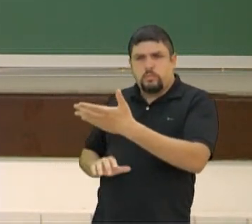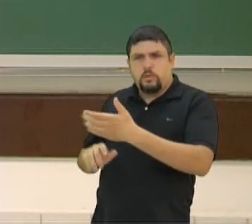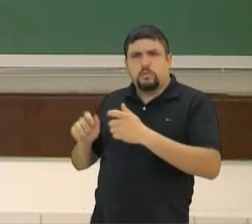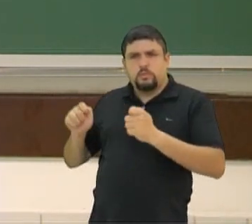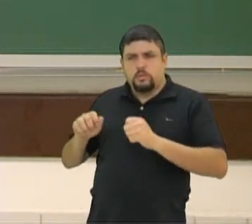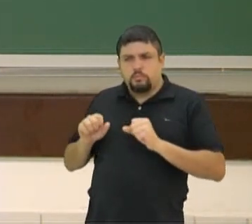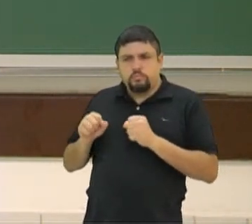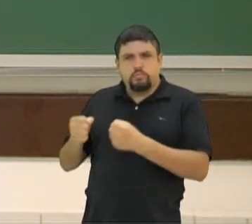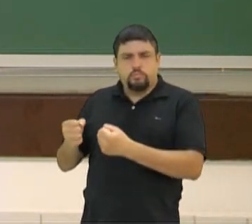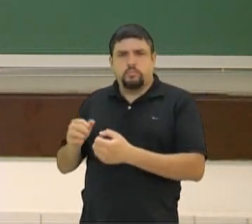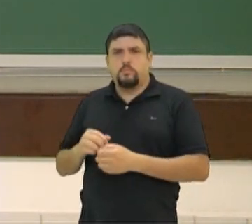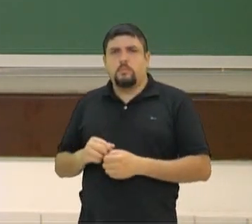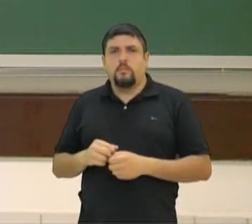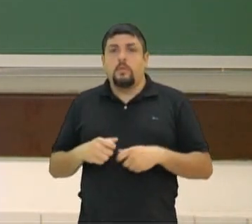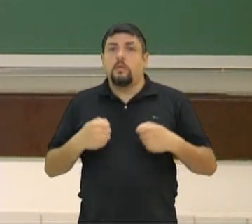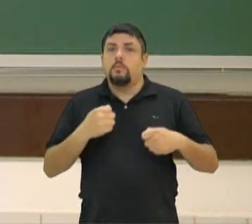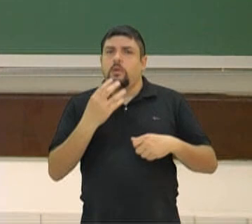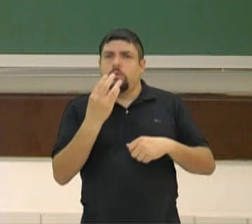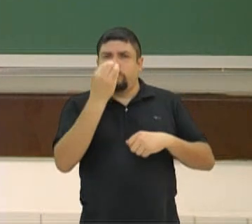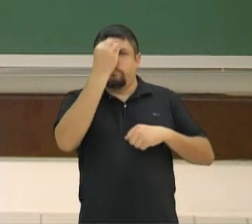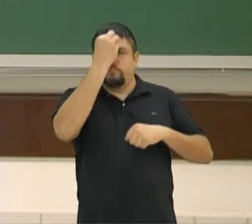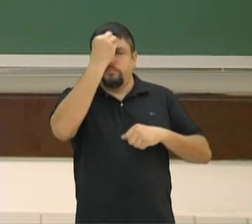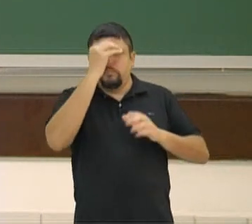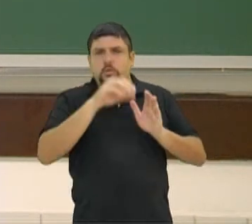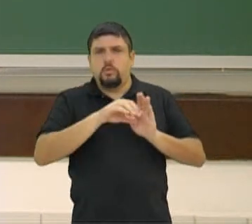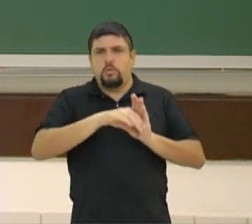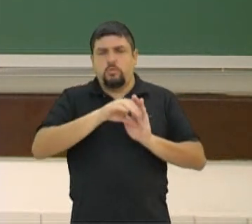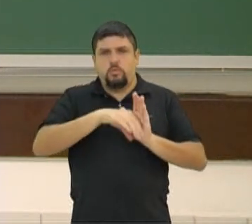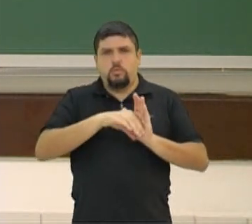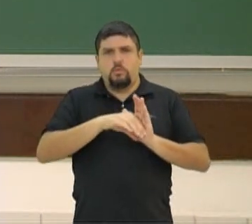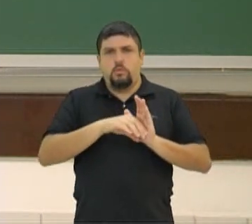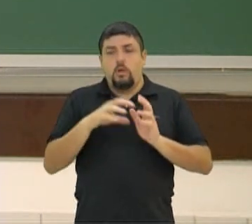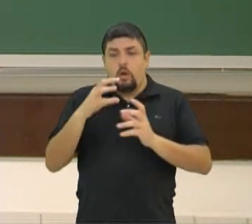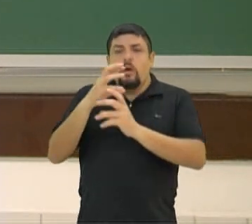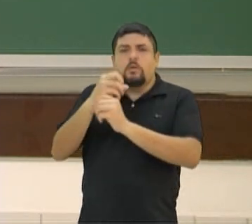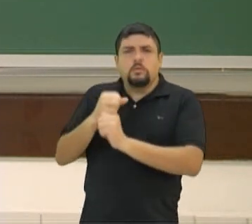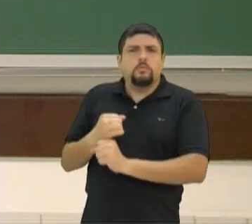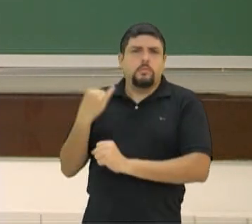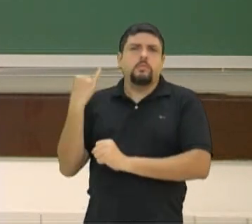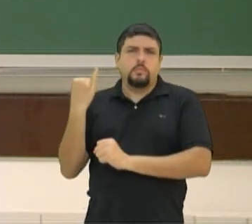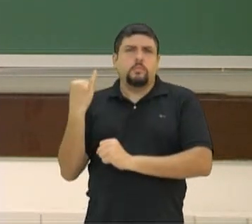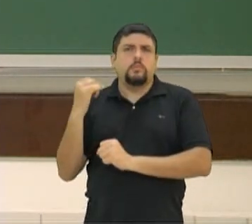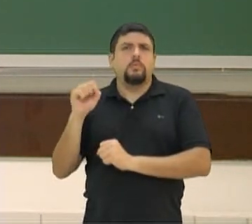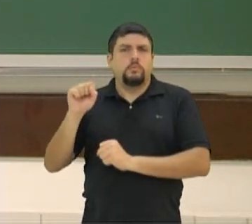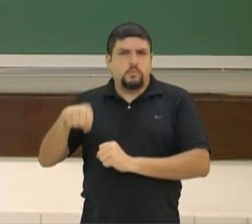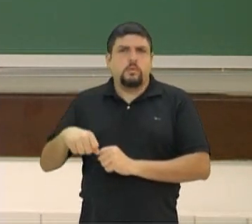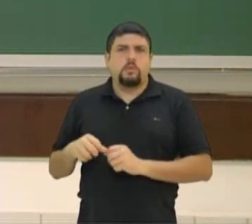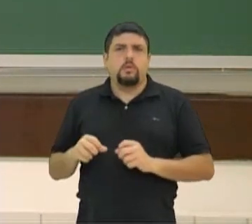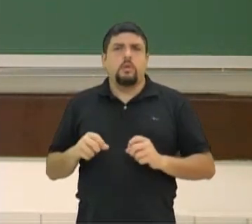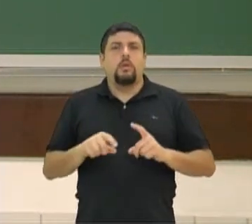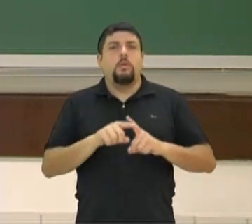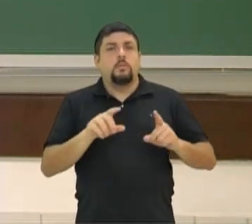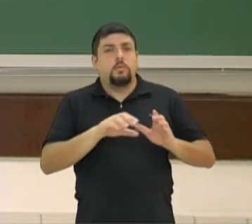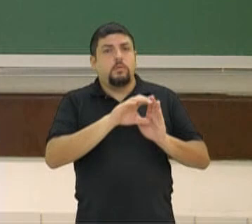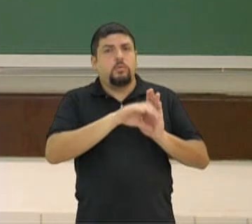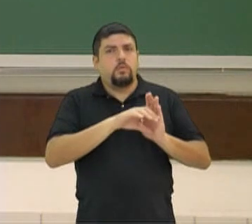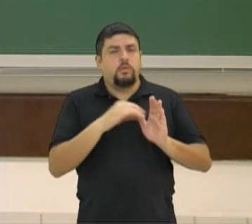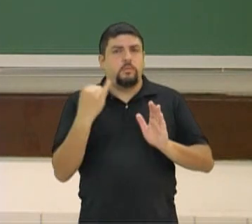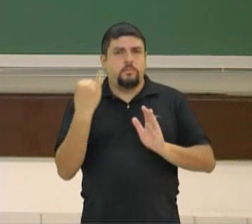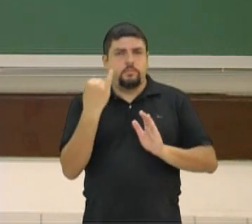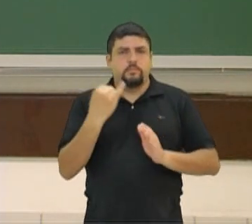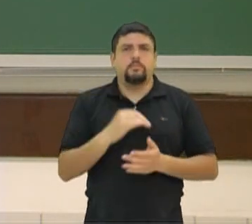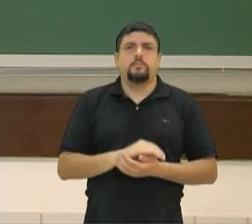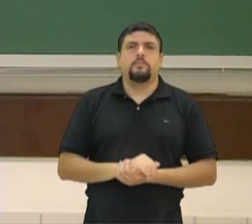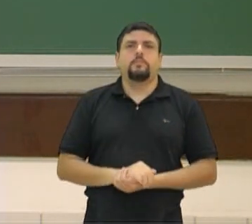Você precisa guardar os conceitos, é importante, não só o cálculo, mas o conceito, de onde vem, para onde vai. Vamos à